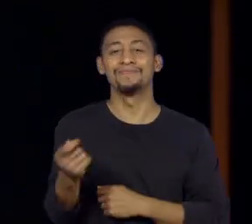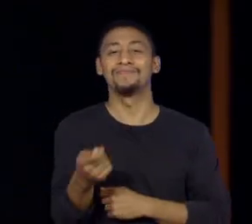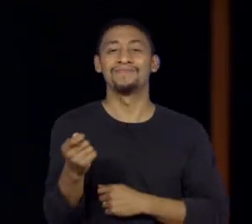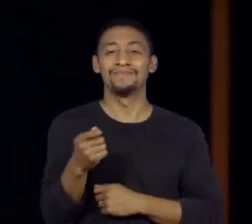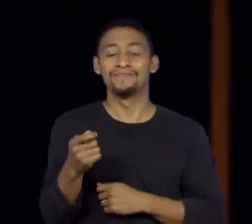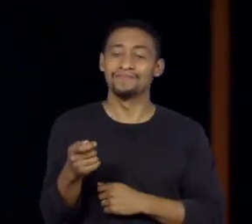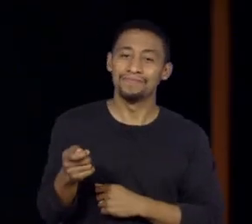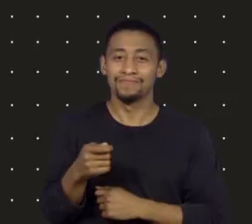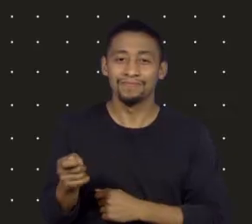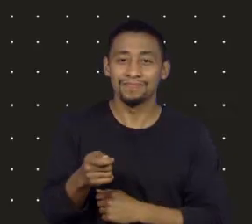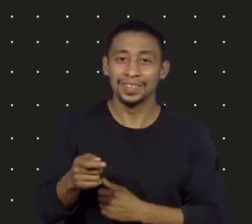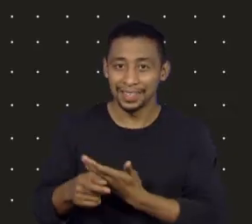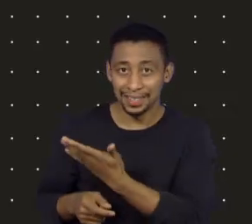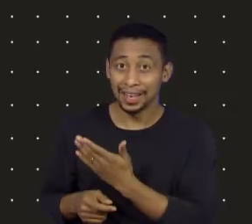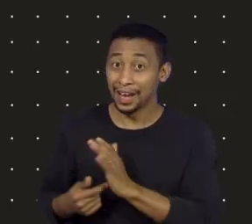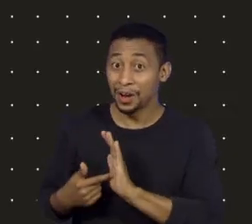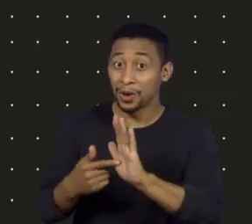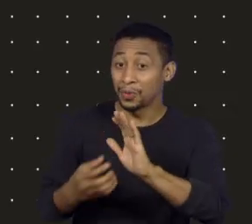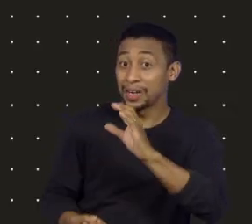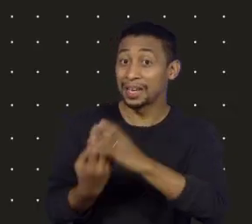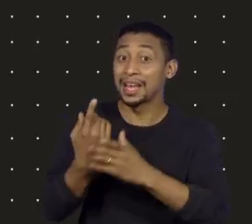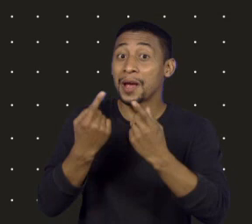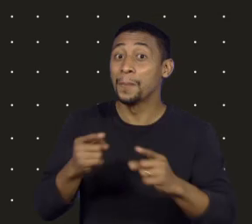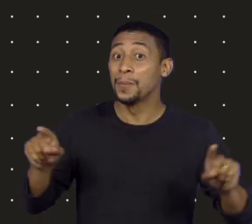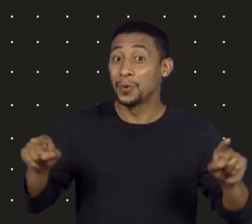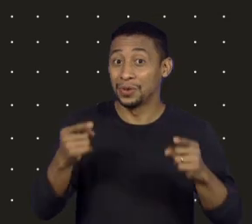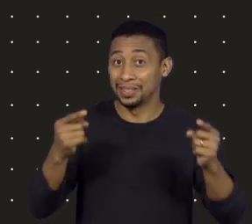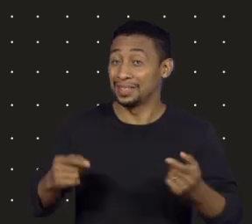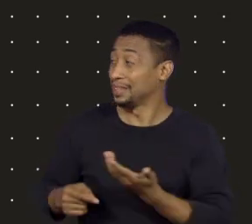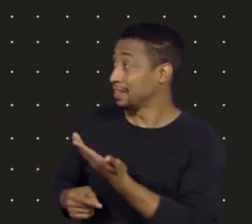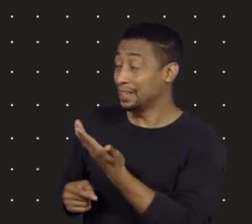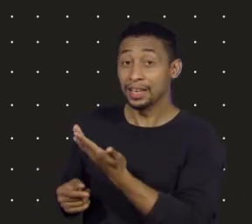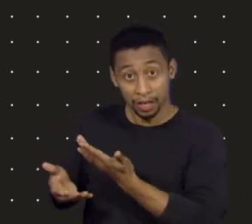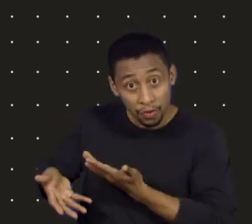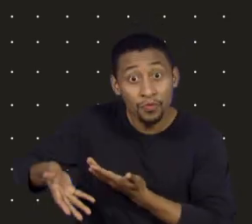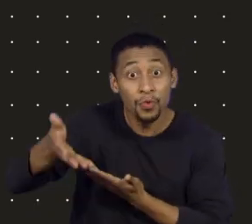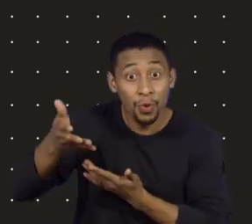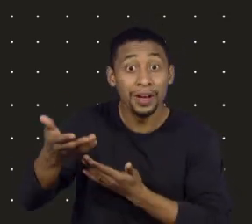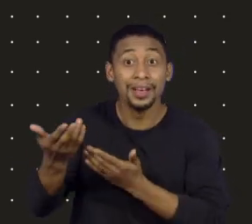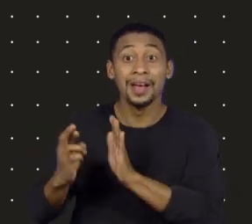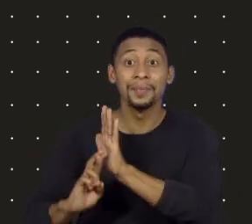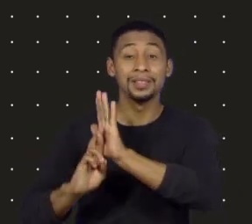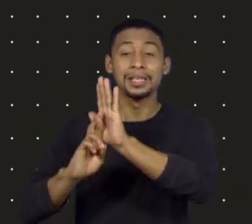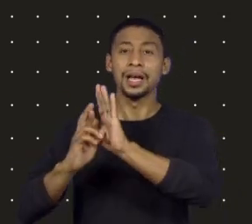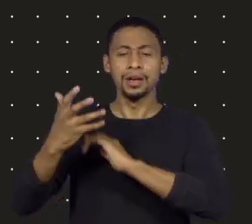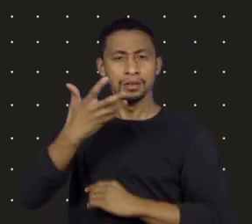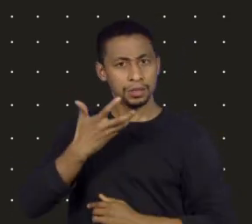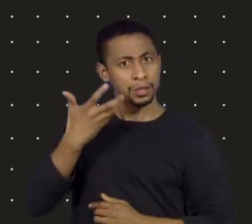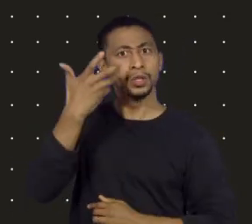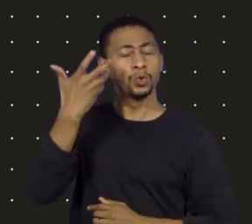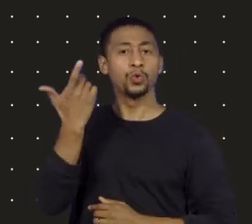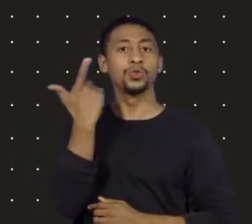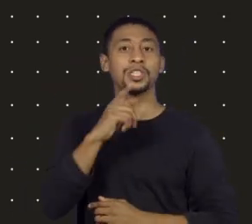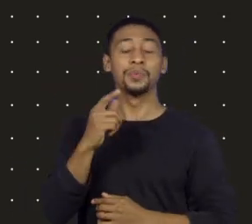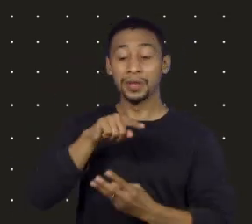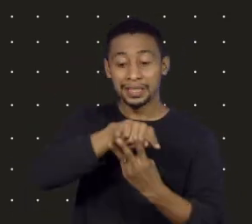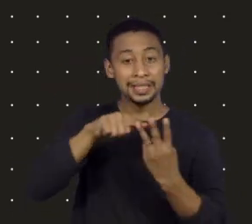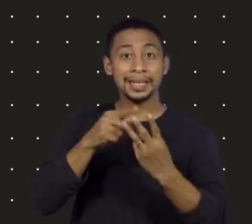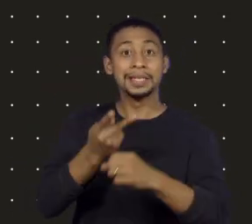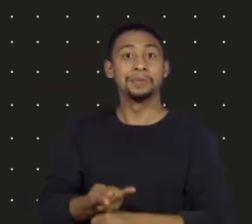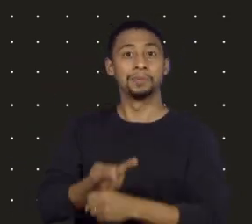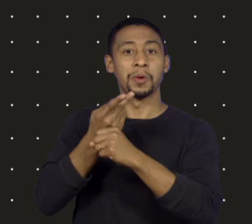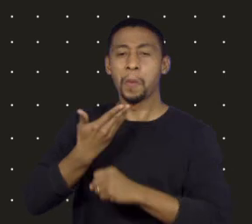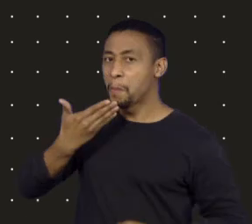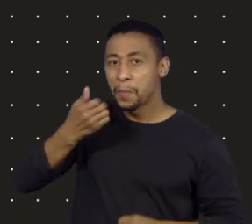música eu fiz uma letra para a música, e lá foi ele cantar. Ganhamos 3 prêmios, melhor música,